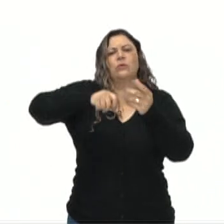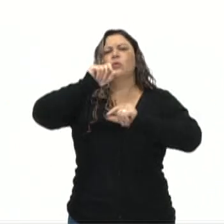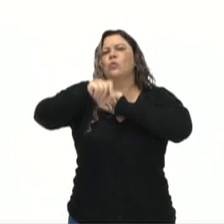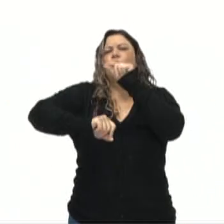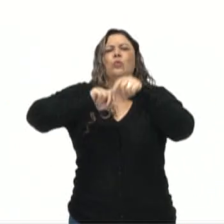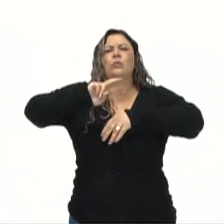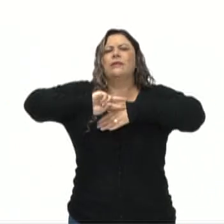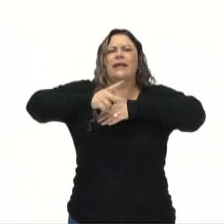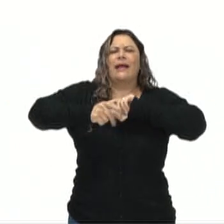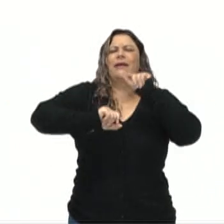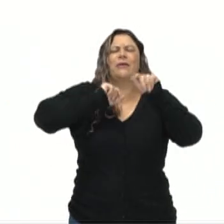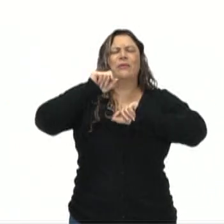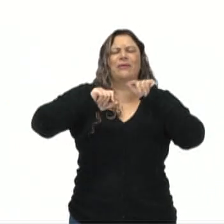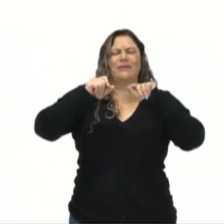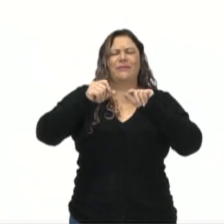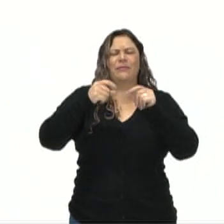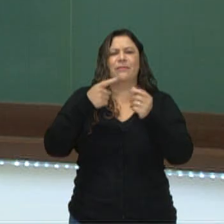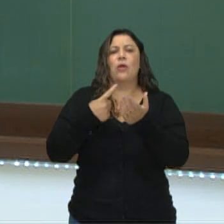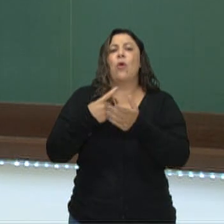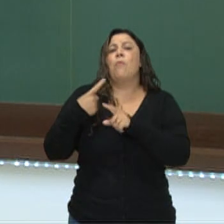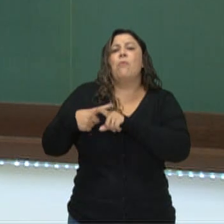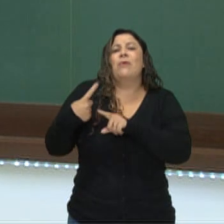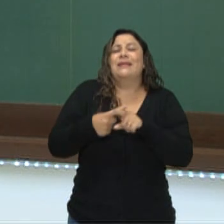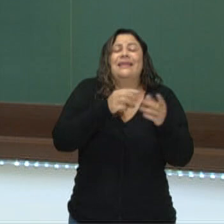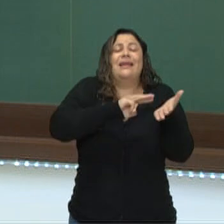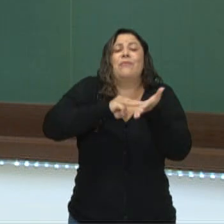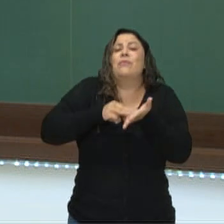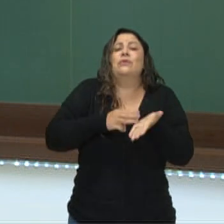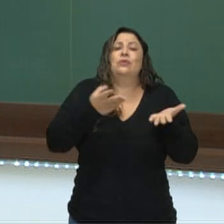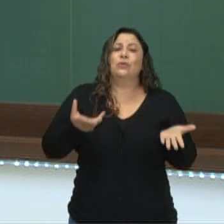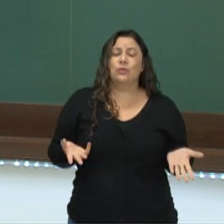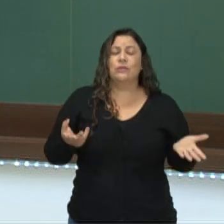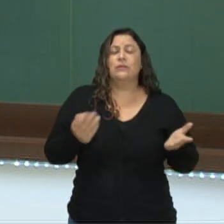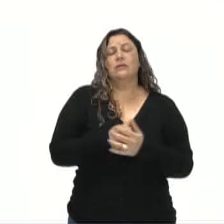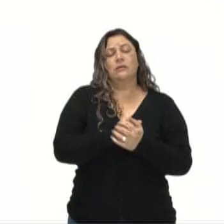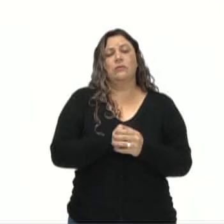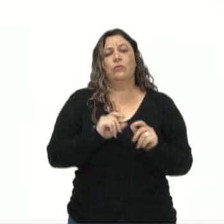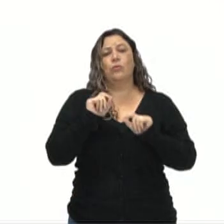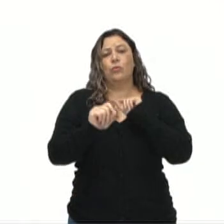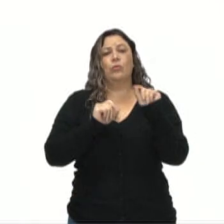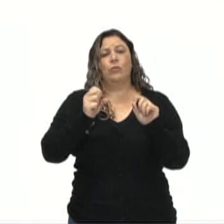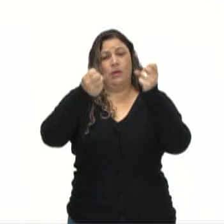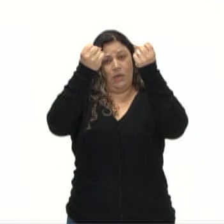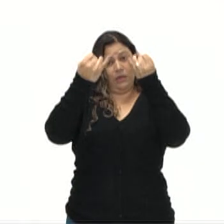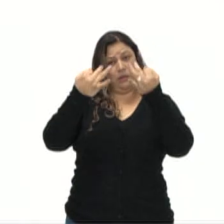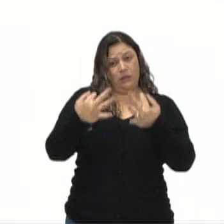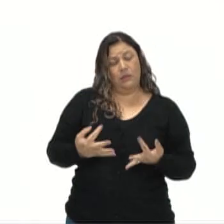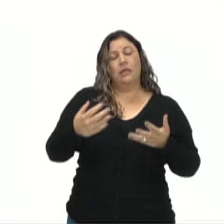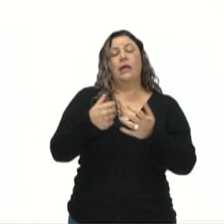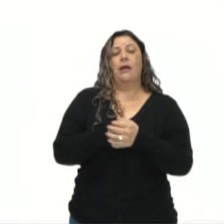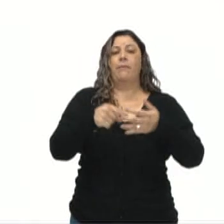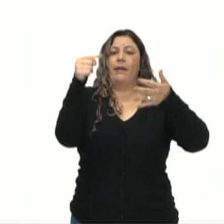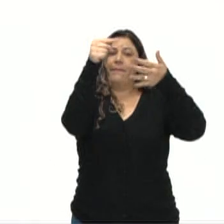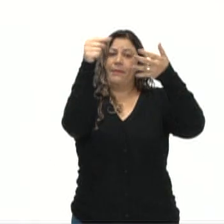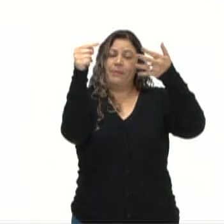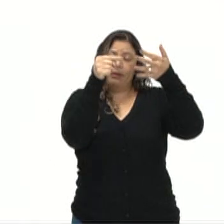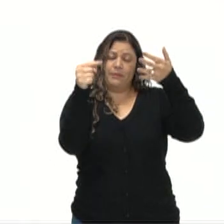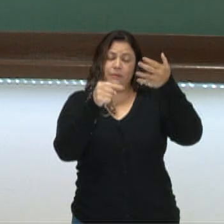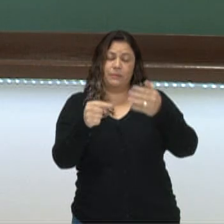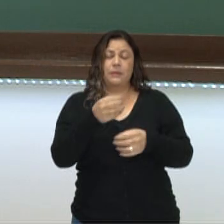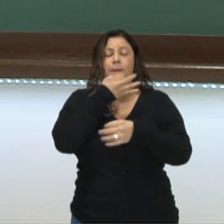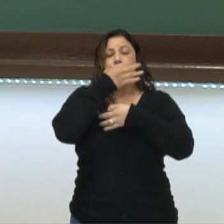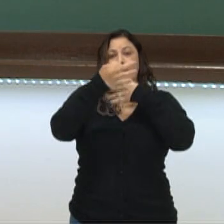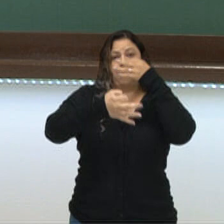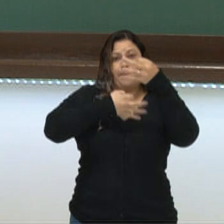conflitos existentes no mundo. Por que há conflitos no mundo? Escreva em poucas linhas a sua opinião sobre o assunto. Então,